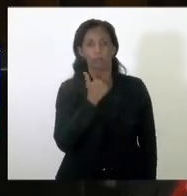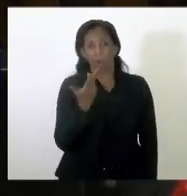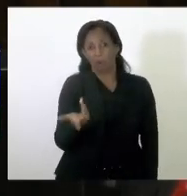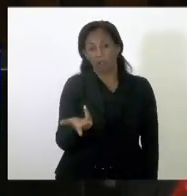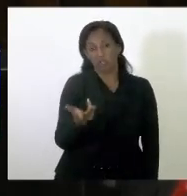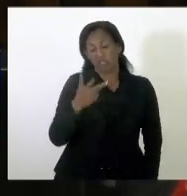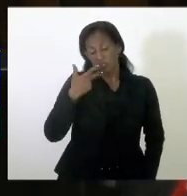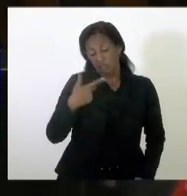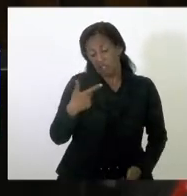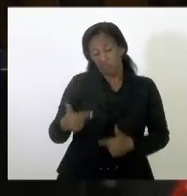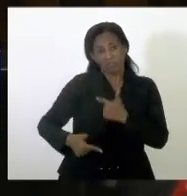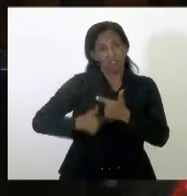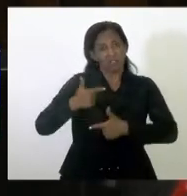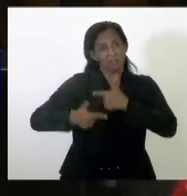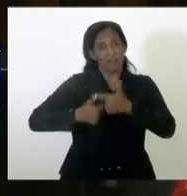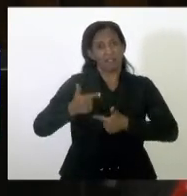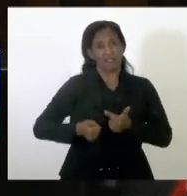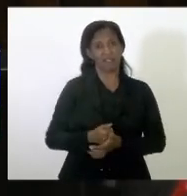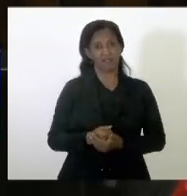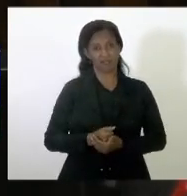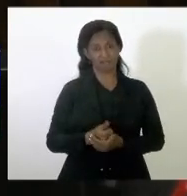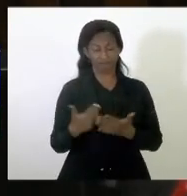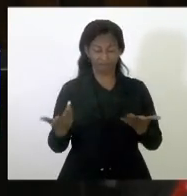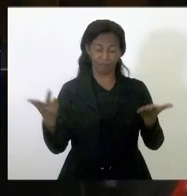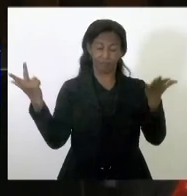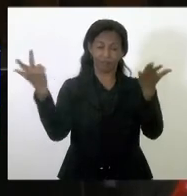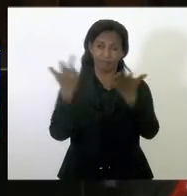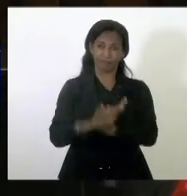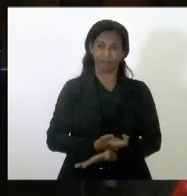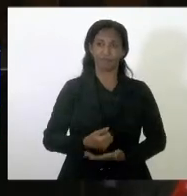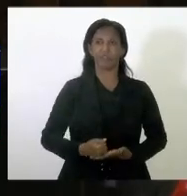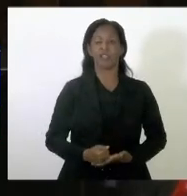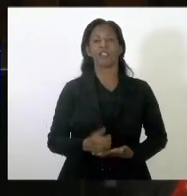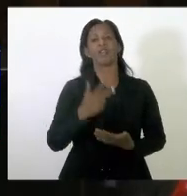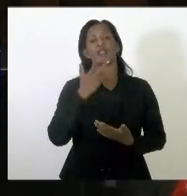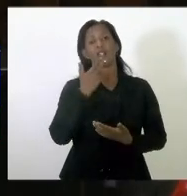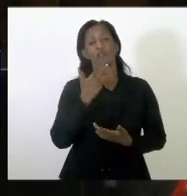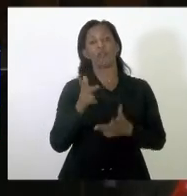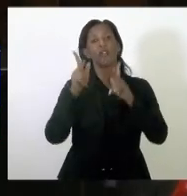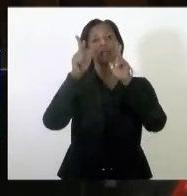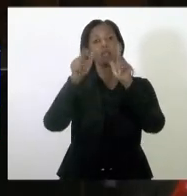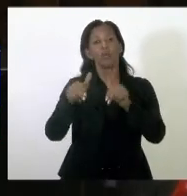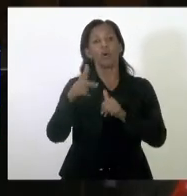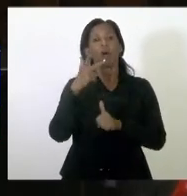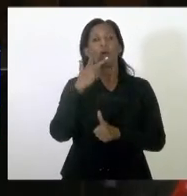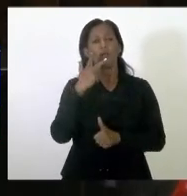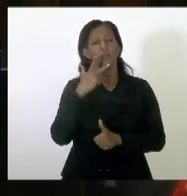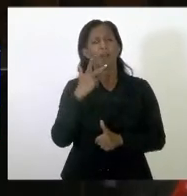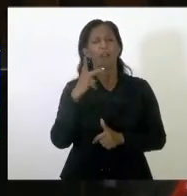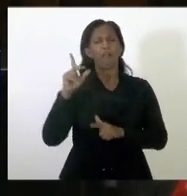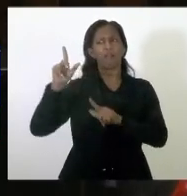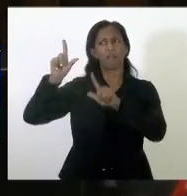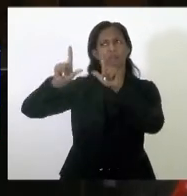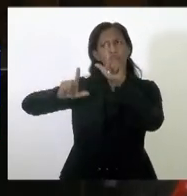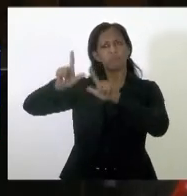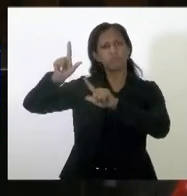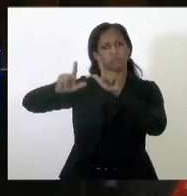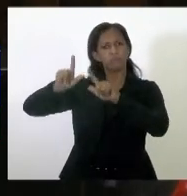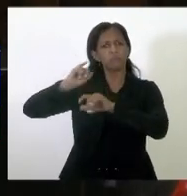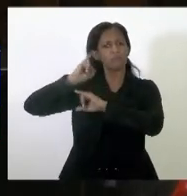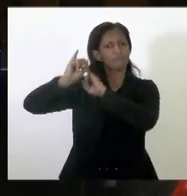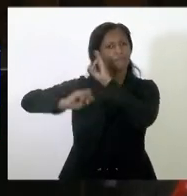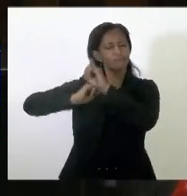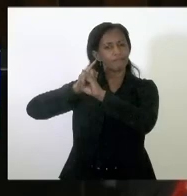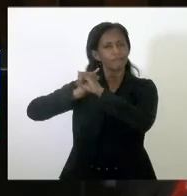estar trabalhando. Foi isso que aconteceu. Quero dizer, como falei e me manifestei nas redes sociais,